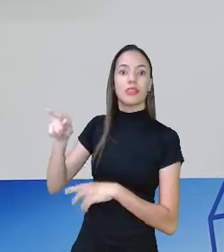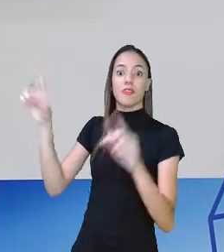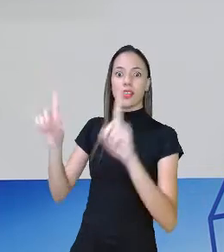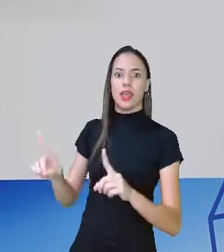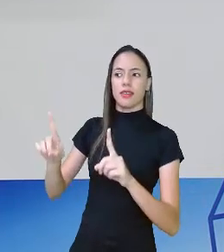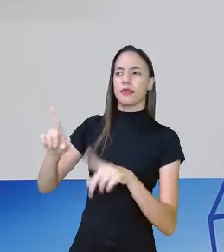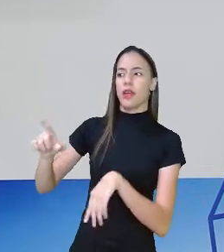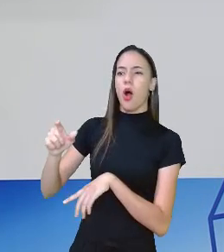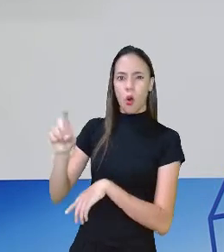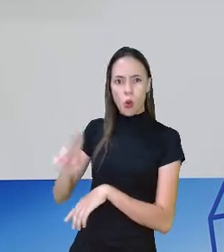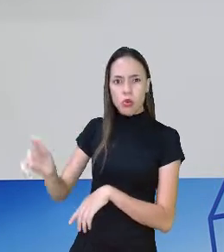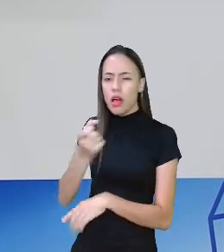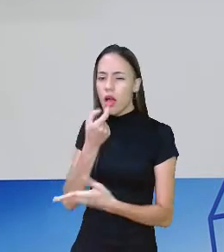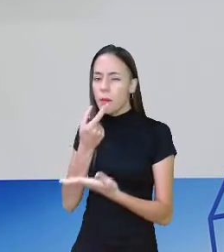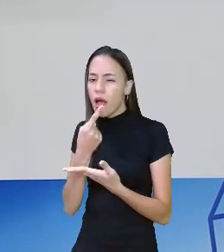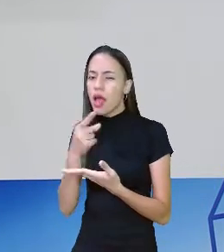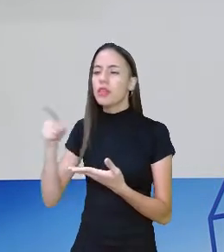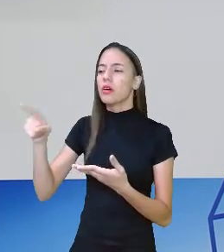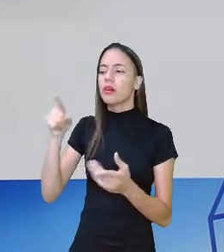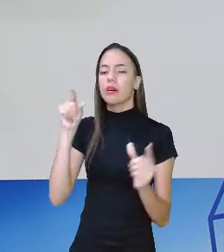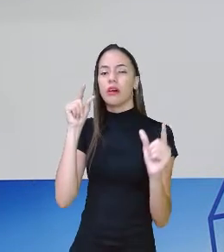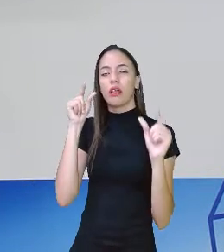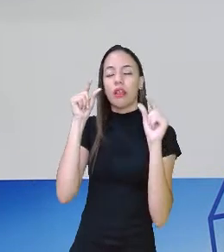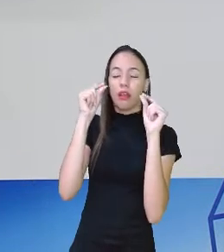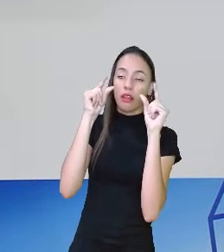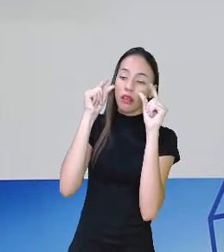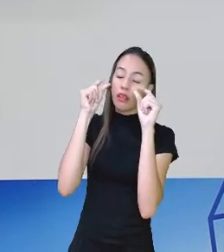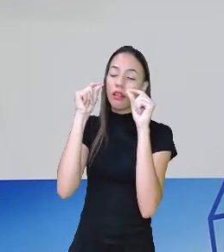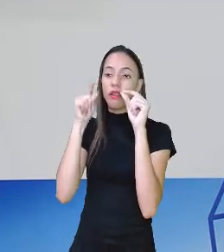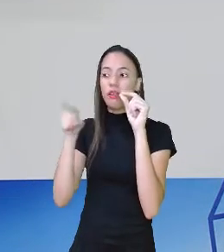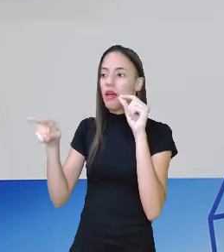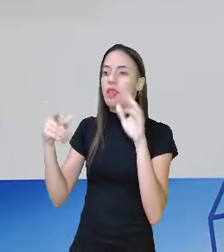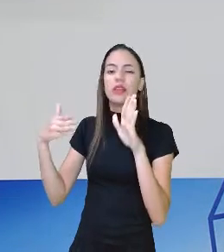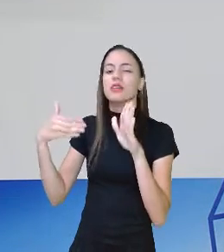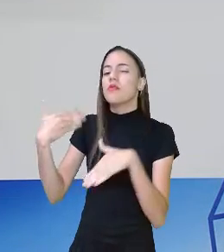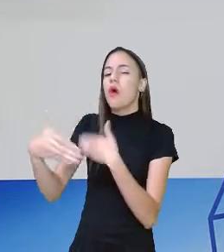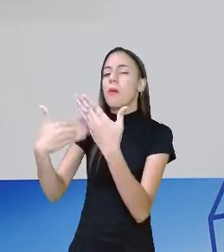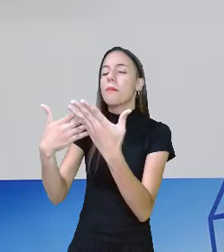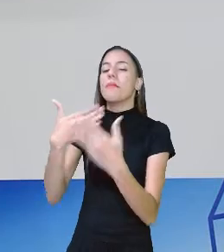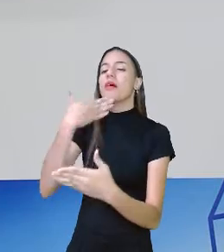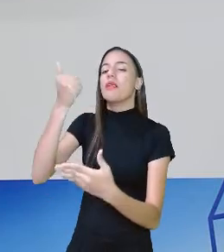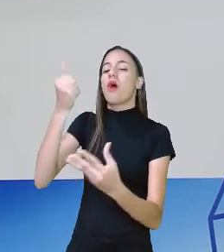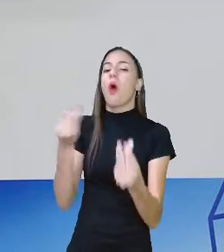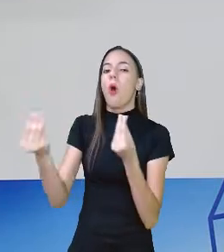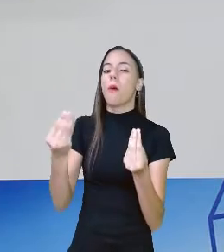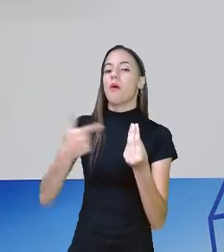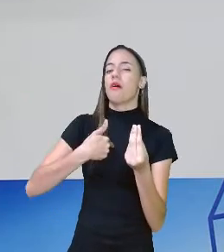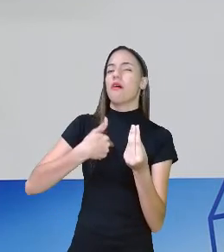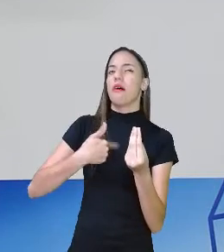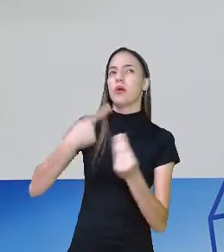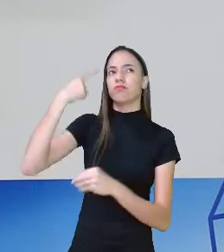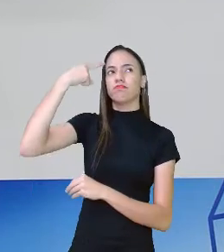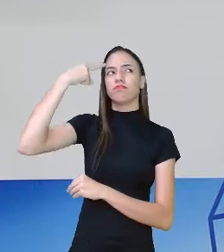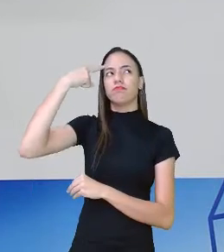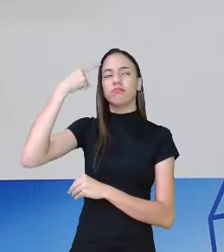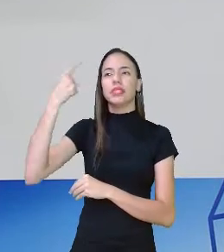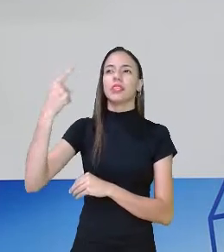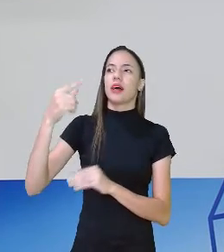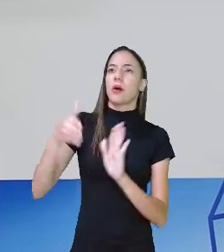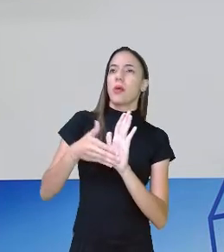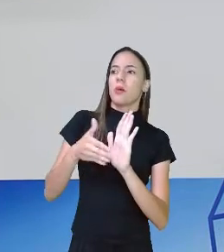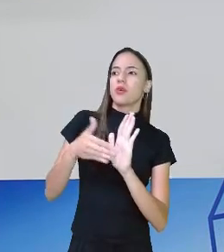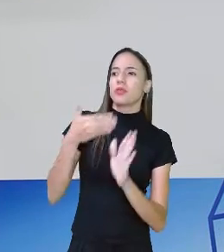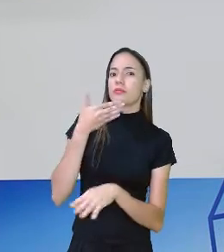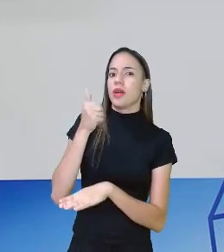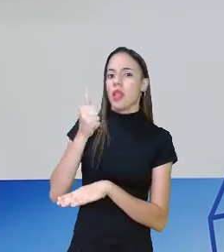está sonolento, o que é que ele está desenvolvendo melhor, o que é que eu posso trabalhar dentro da possibilidade dele e que ele